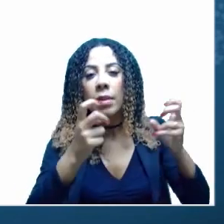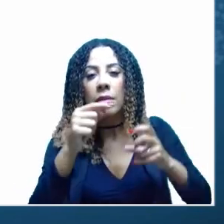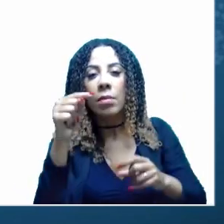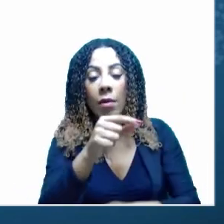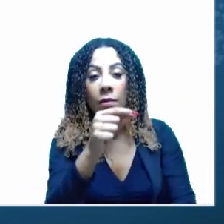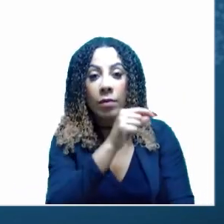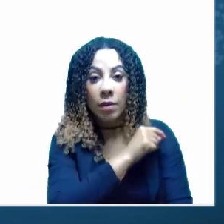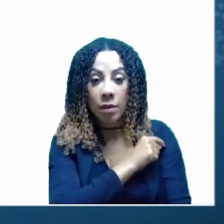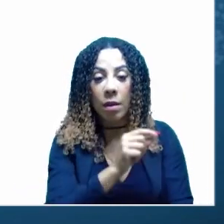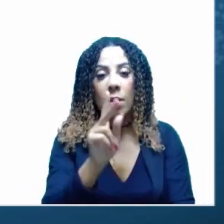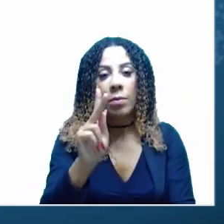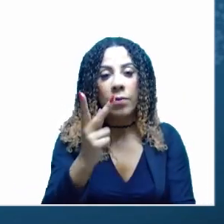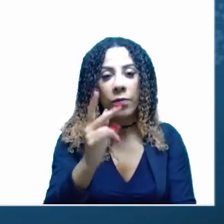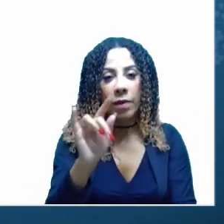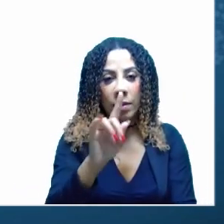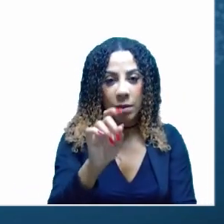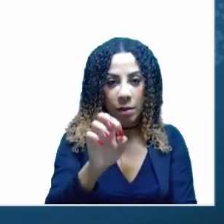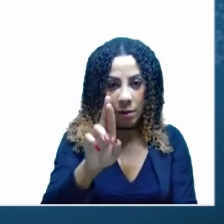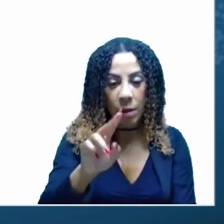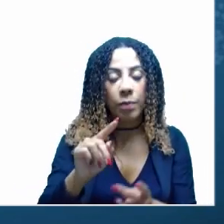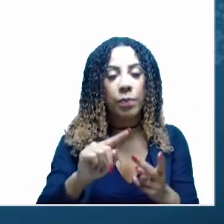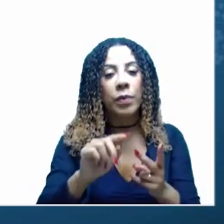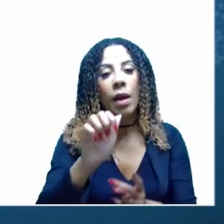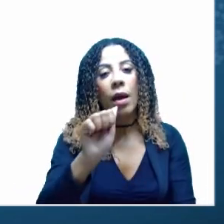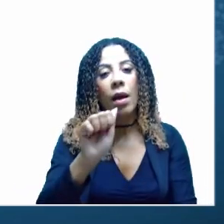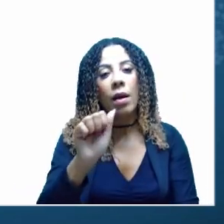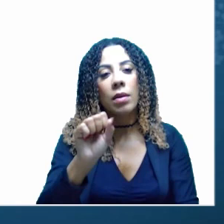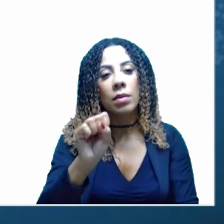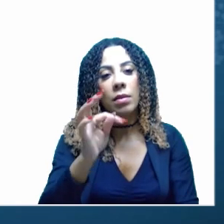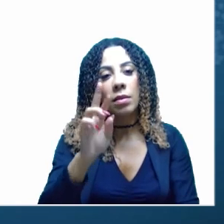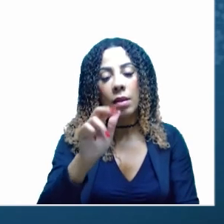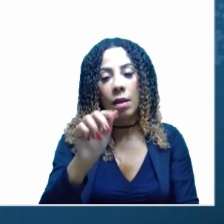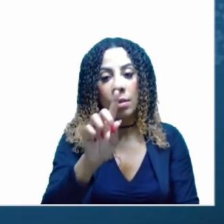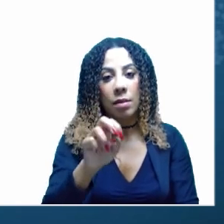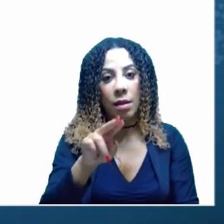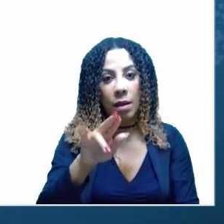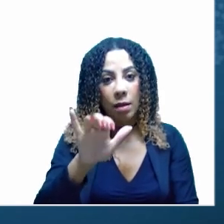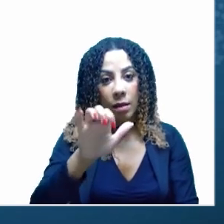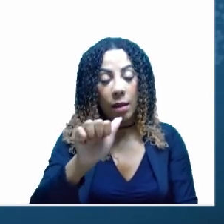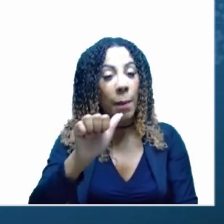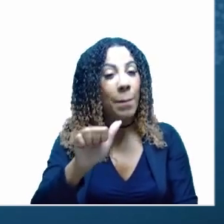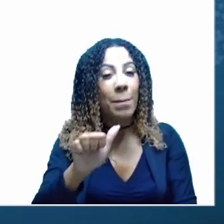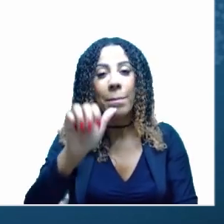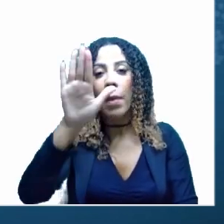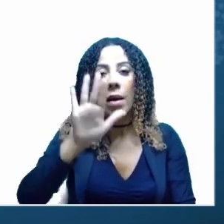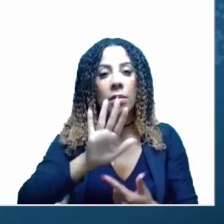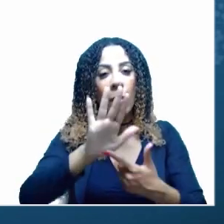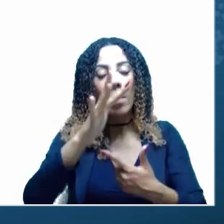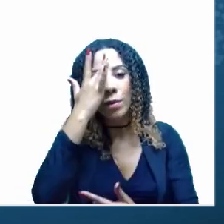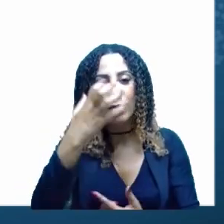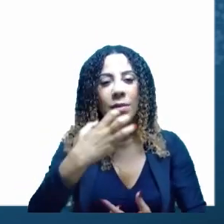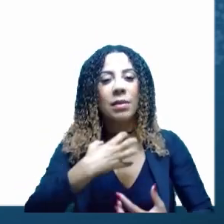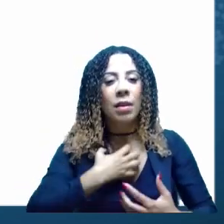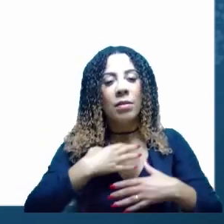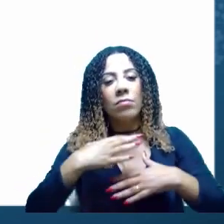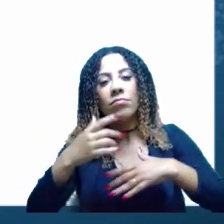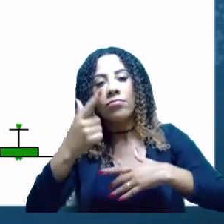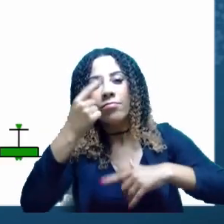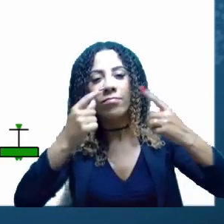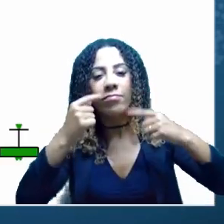Pfizer foi as que apresentaram maior reações adversas na primeira dose comparada com a Coronavac.